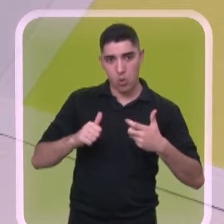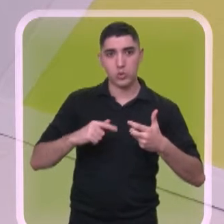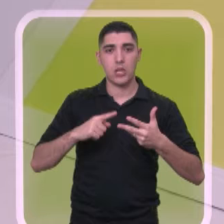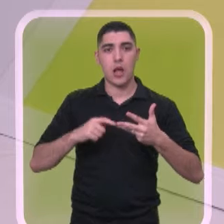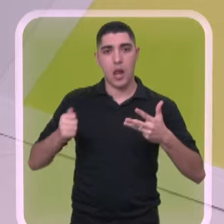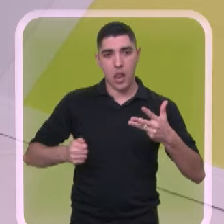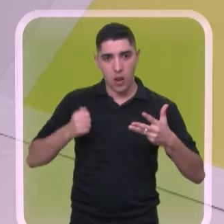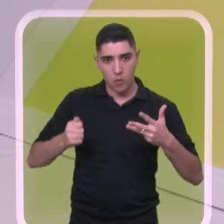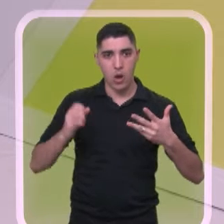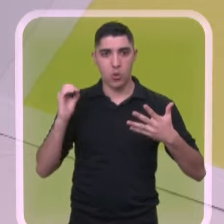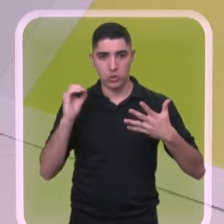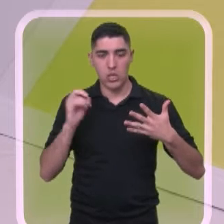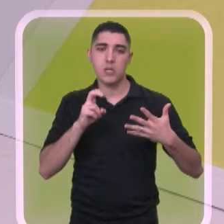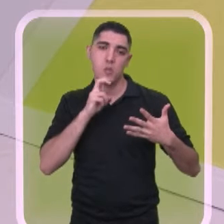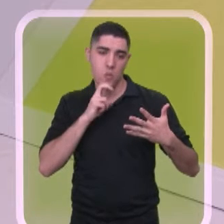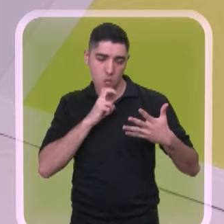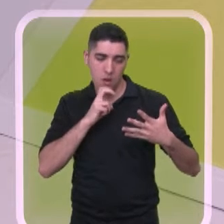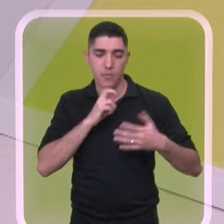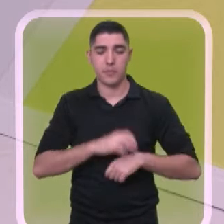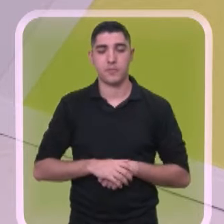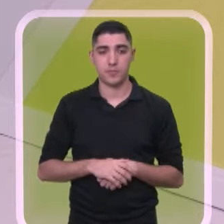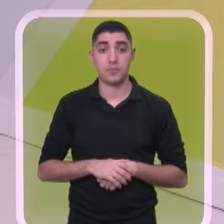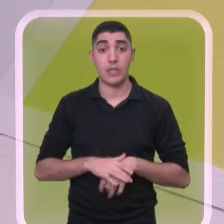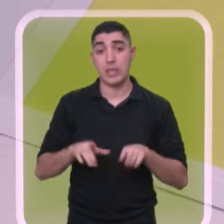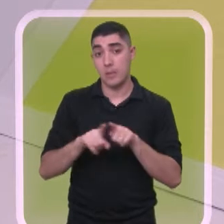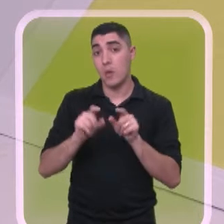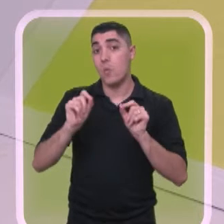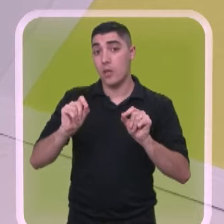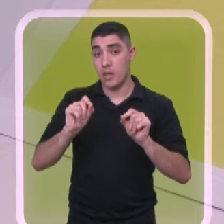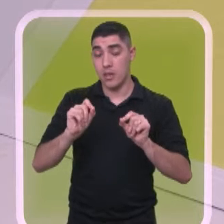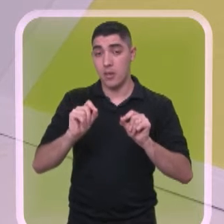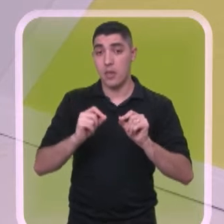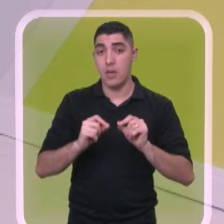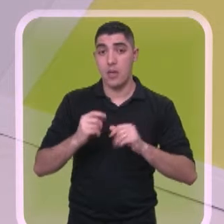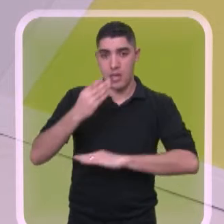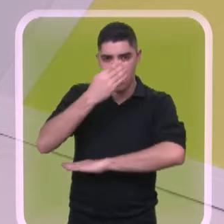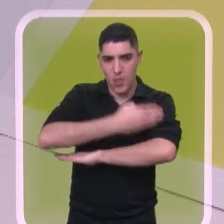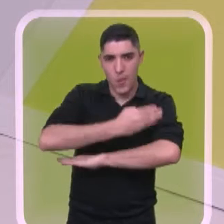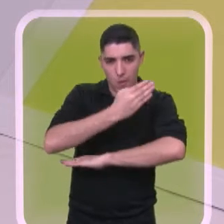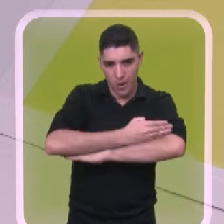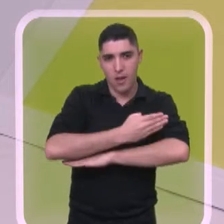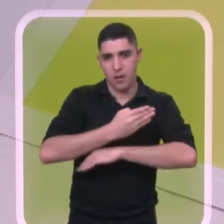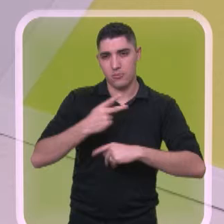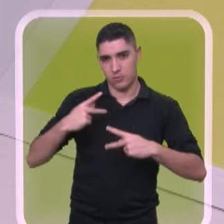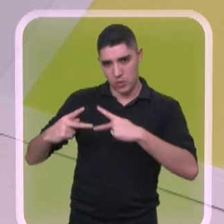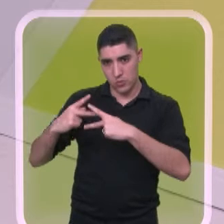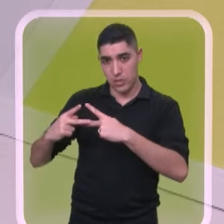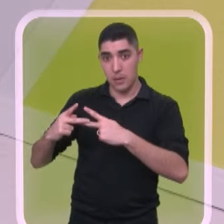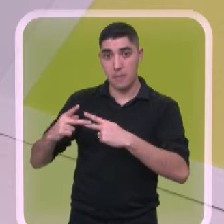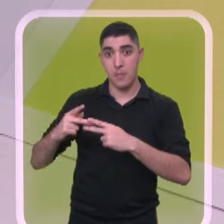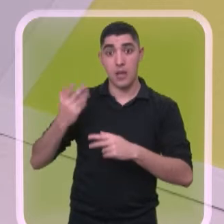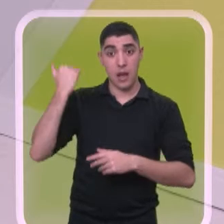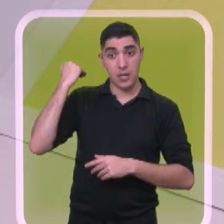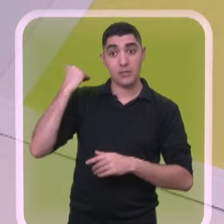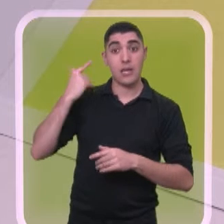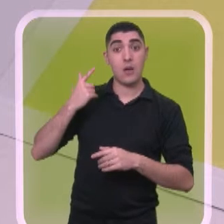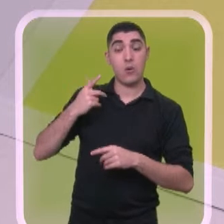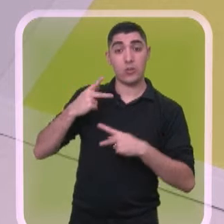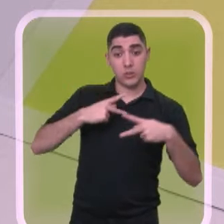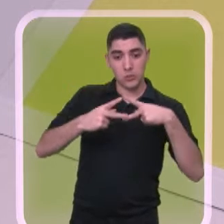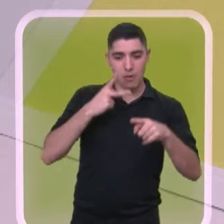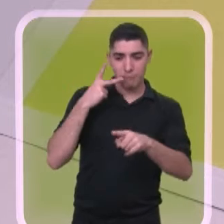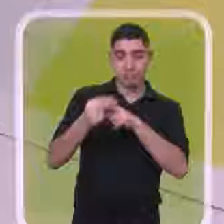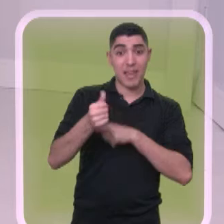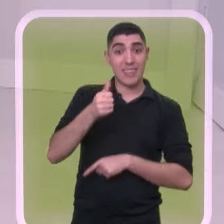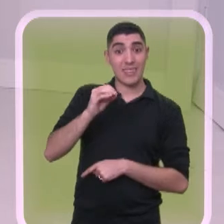Araraquara, Osasco e Liga Sorocabana. E só lembrando, no confronto direto, Rio Claro e São José se enfrentaram no primeiro turno, São José venceu por 10 pontos de